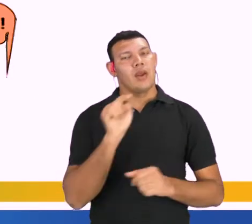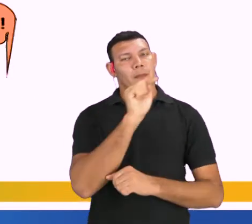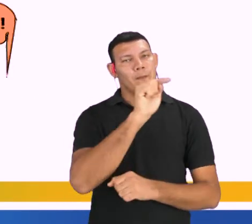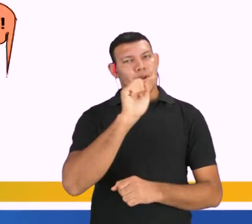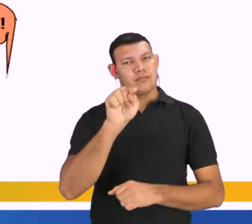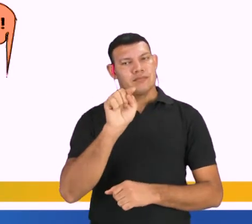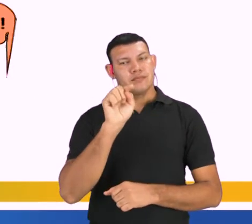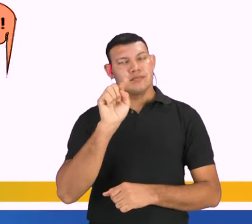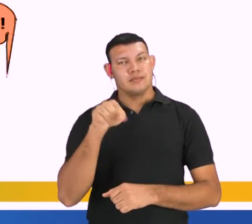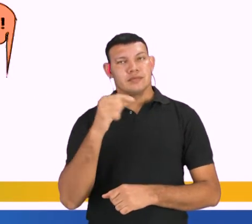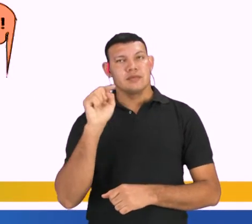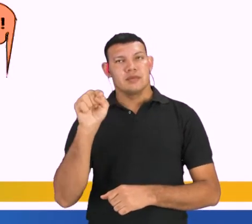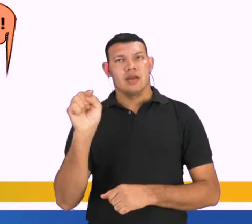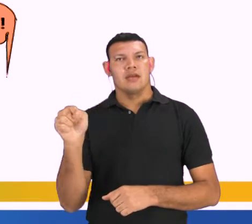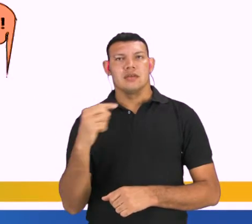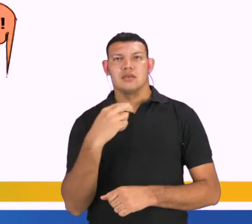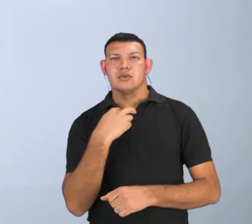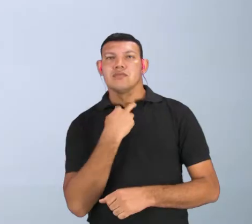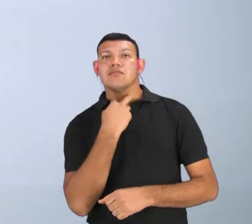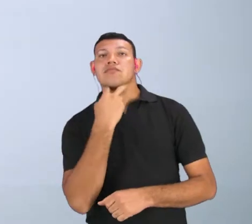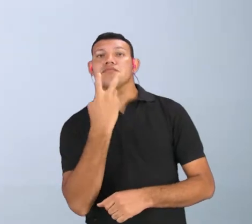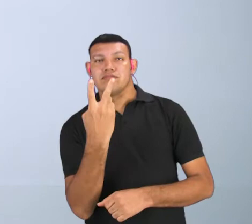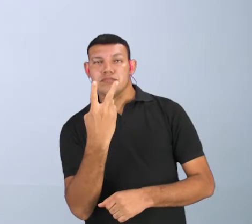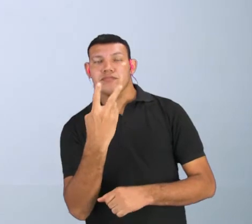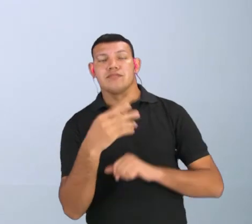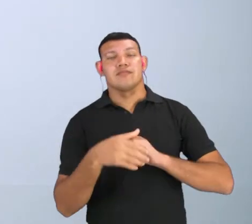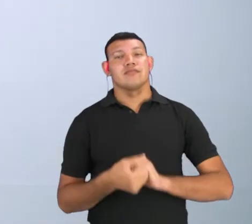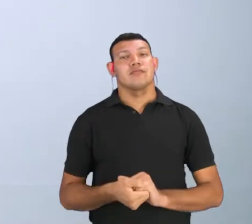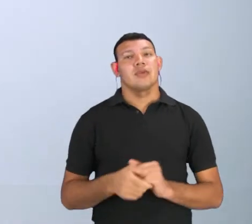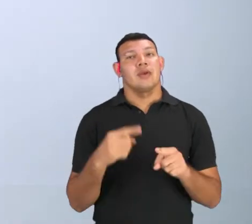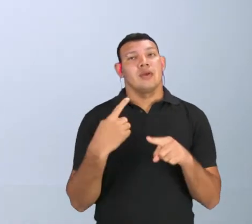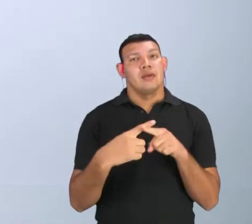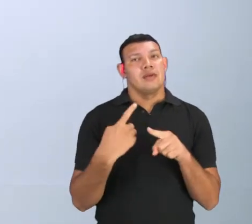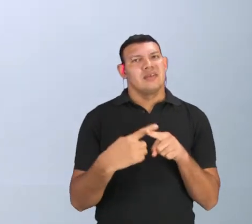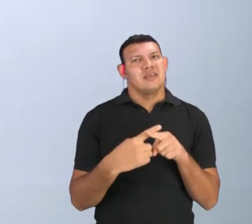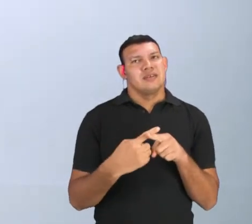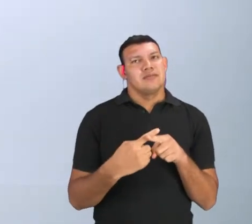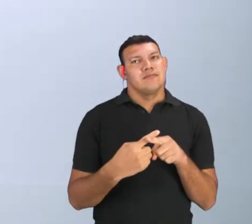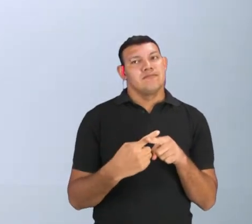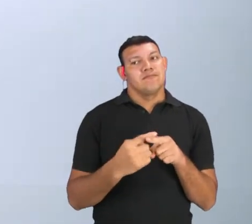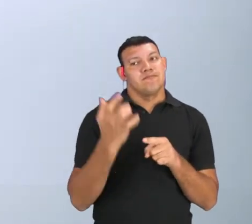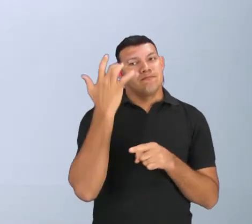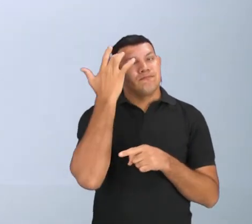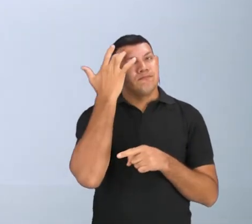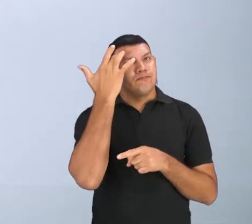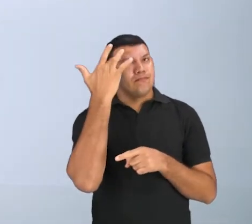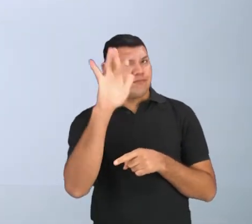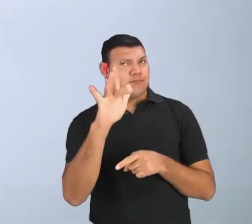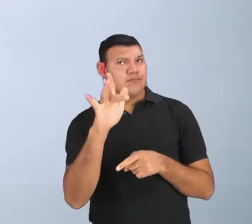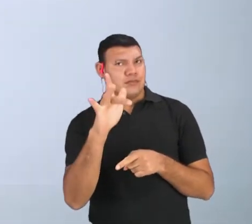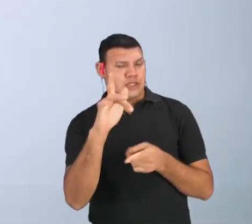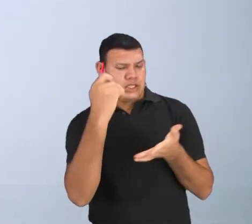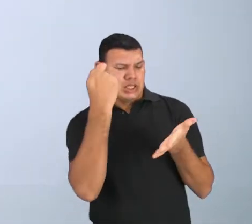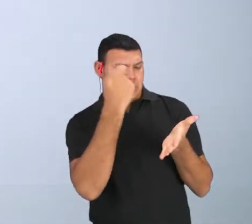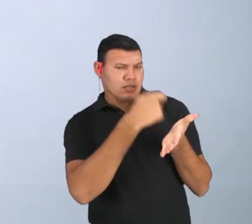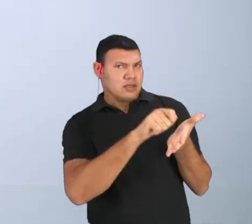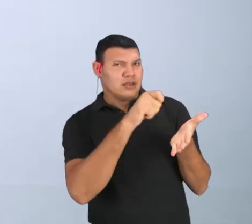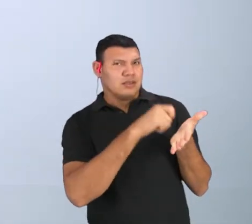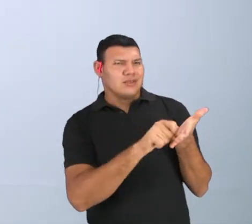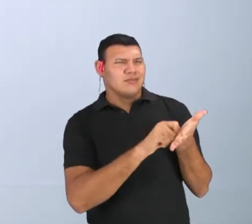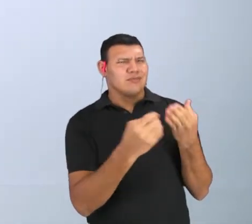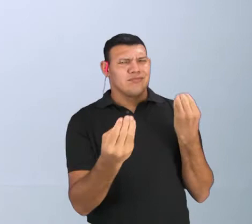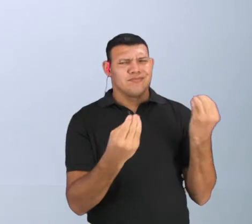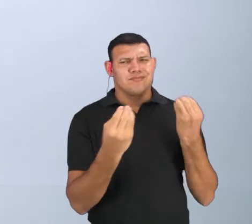pontuações serve para marcar um tom de voz, porque a gente não sabe, pela linguagem escrita, que tipo de tom de voz está